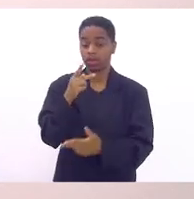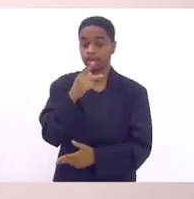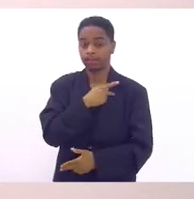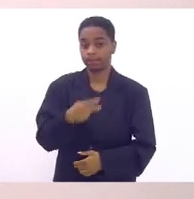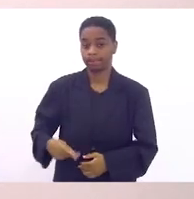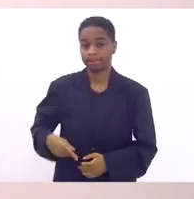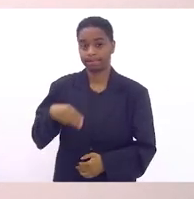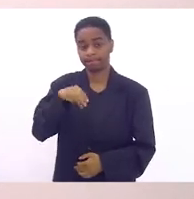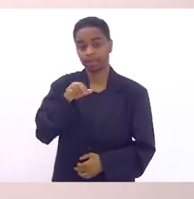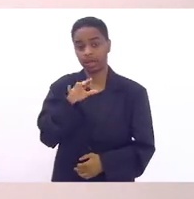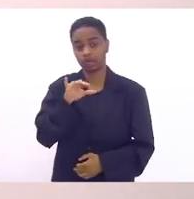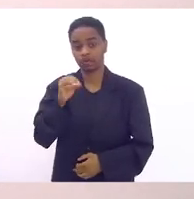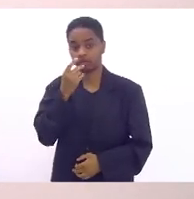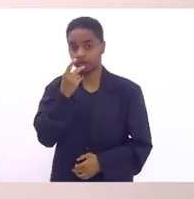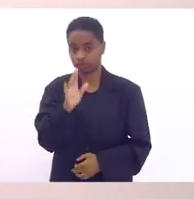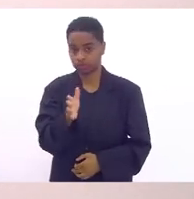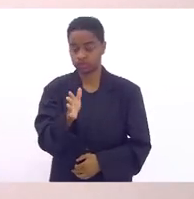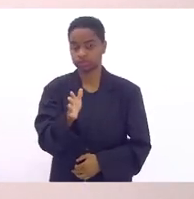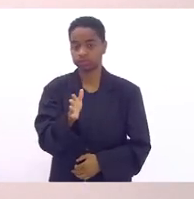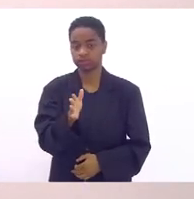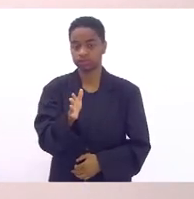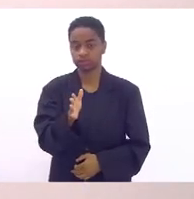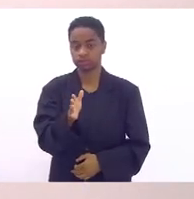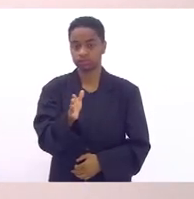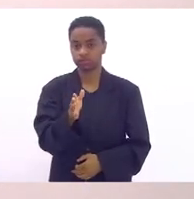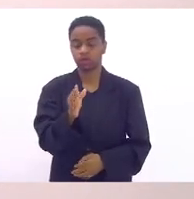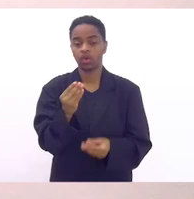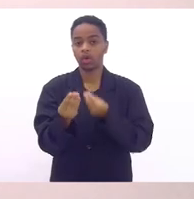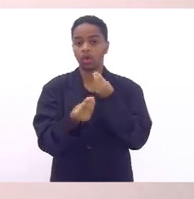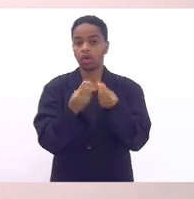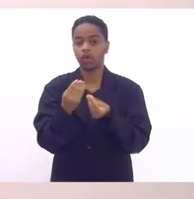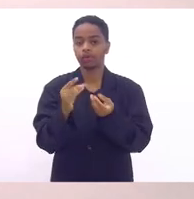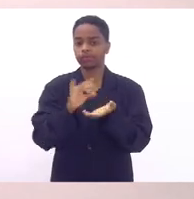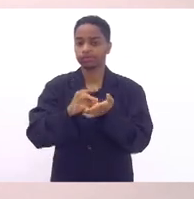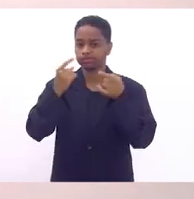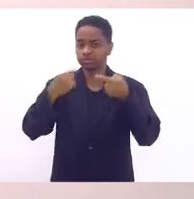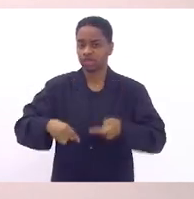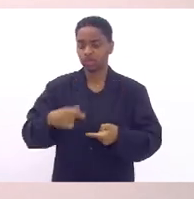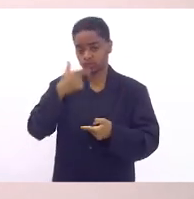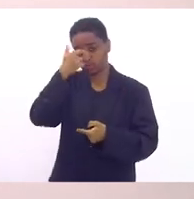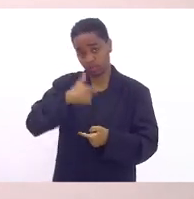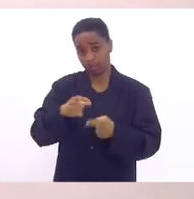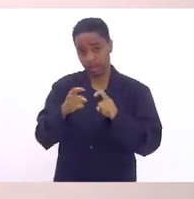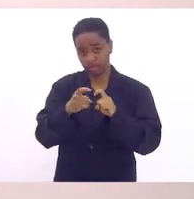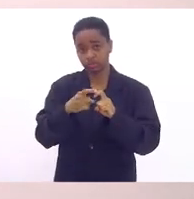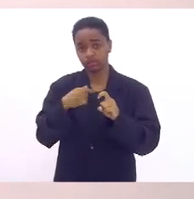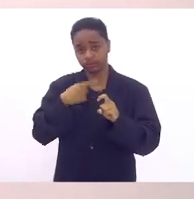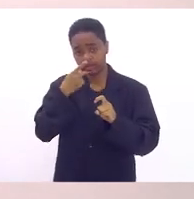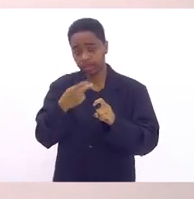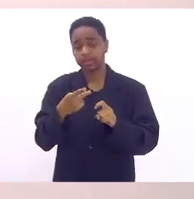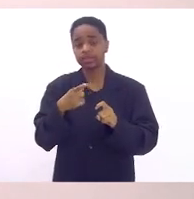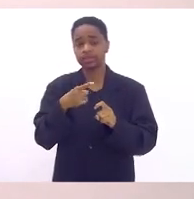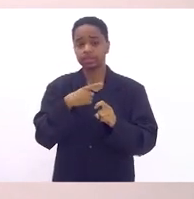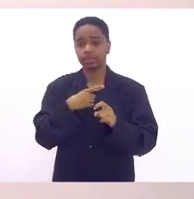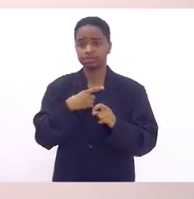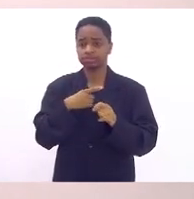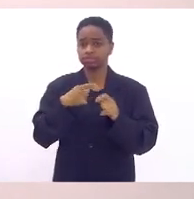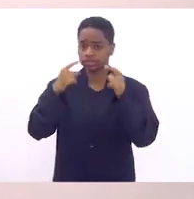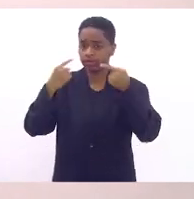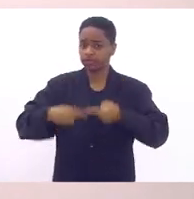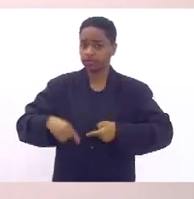comentou com muita propriedade um grande desafio eu tô falando isso como médico Grande Desafio nessa área da terapia celular terapia